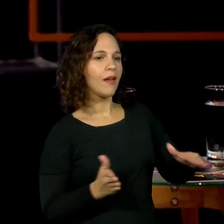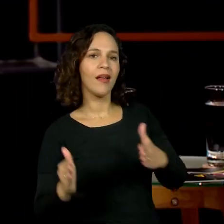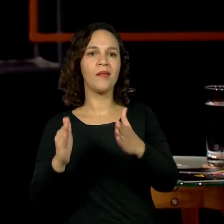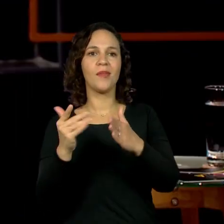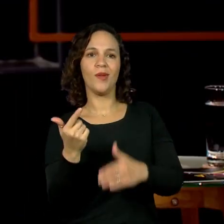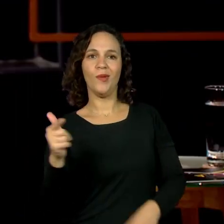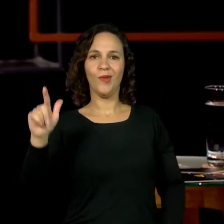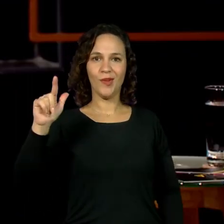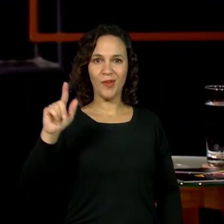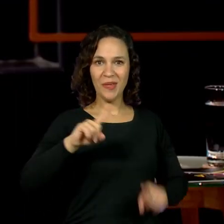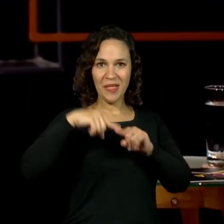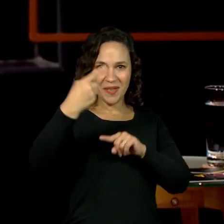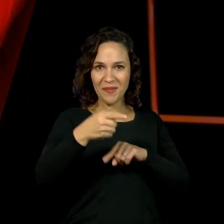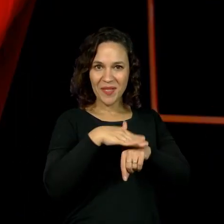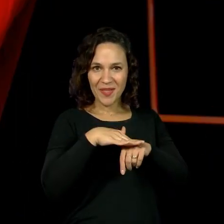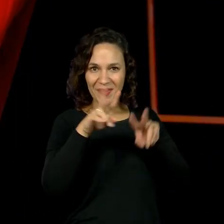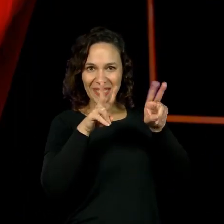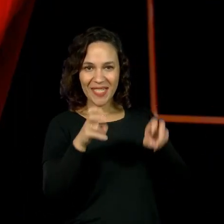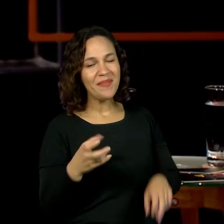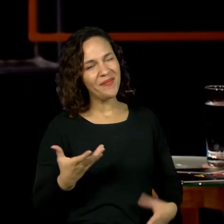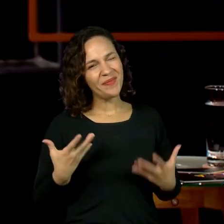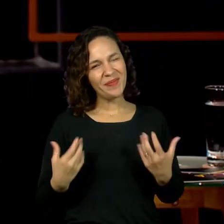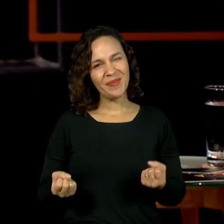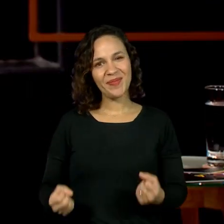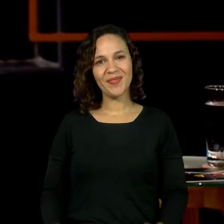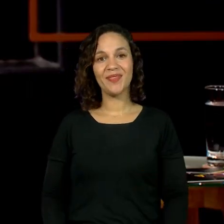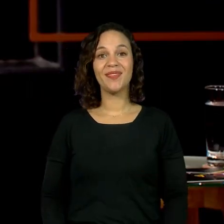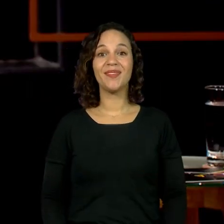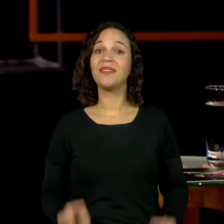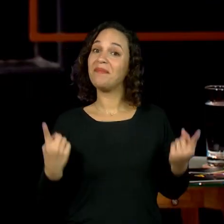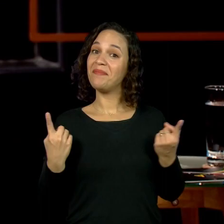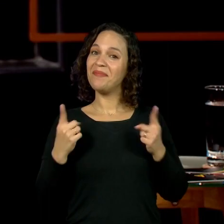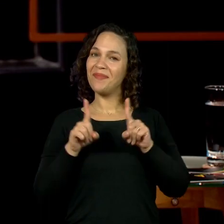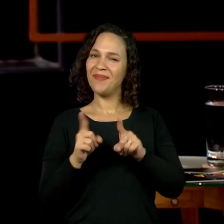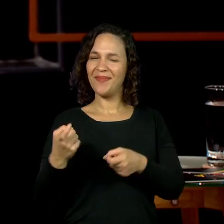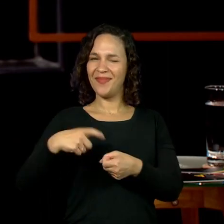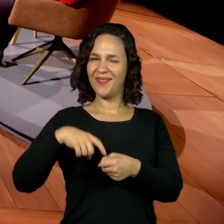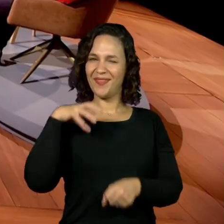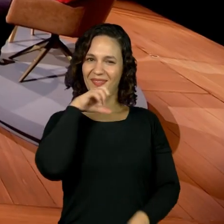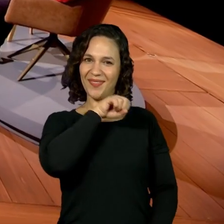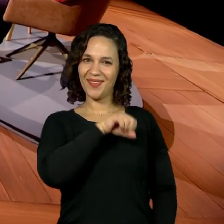Vamos conversar sobre isso no próximo bloco? Vamos lá. Voltamos já com o Persona.